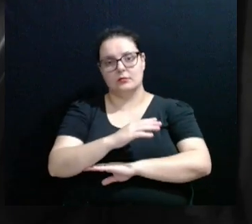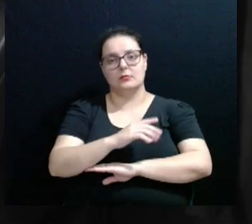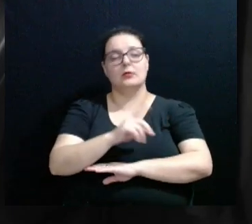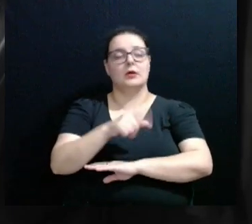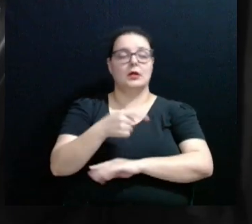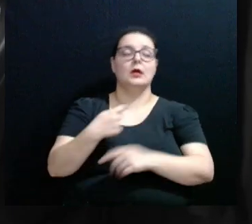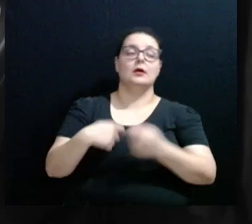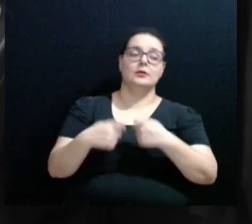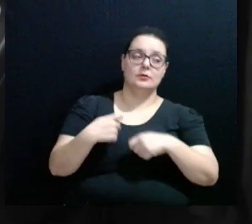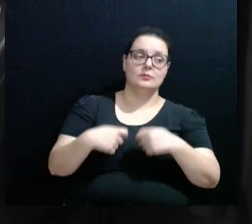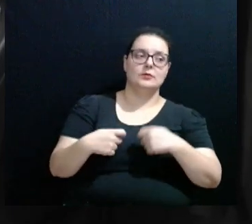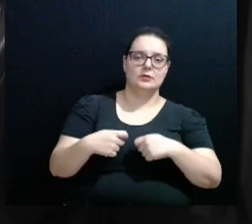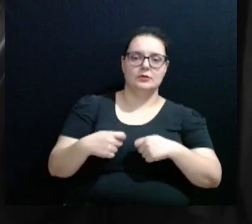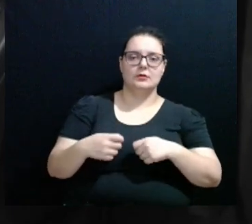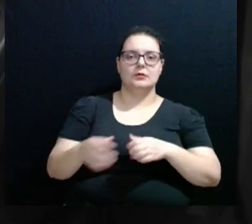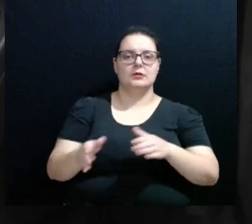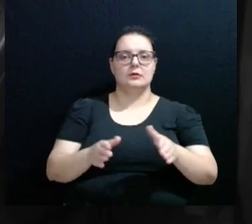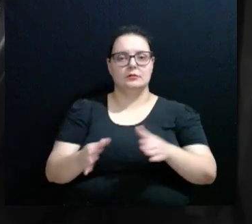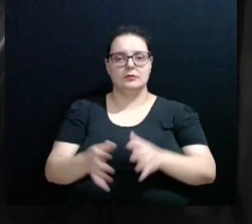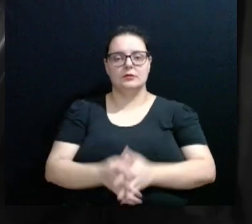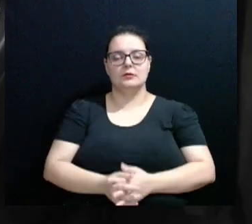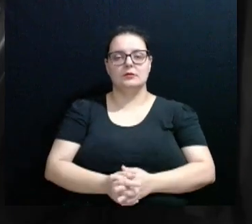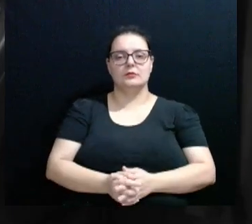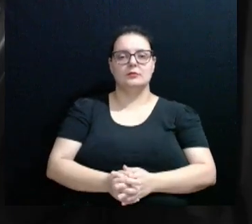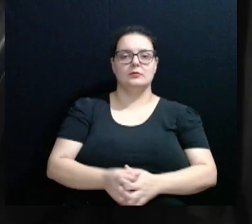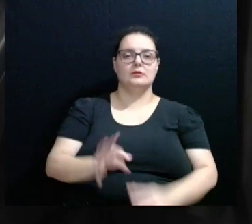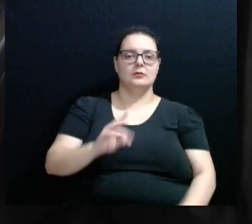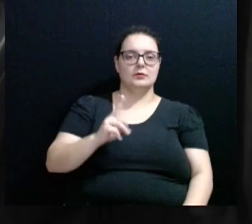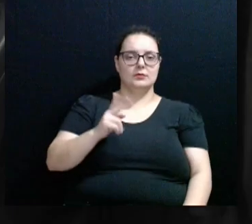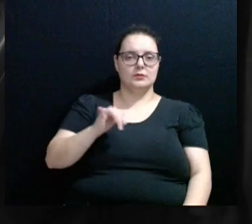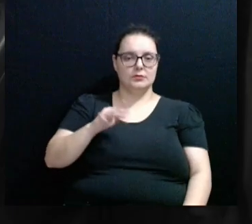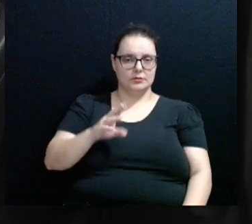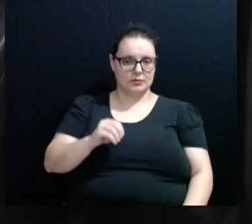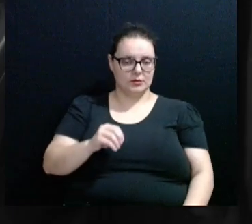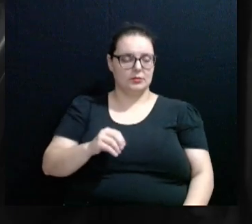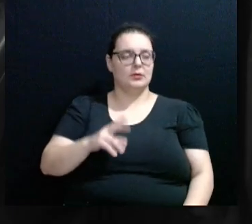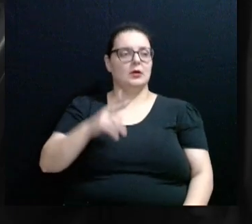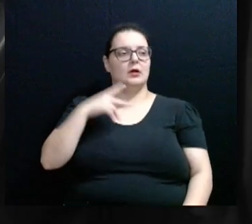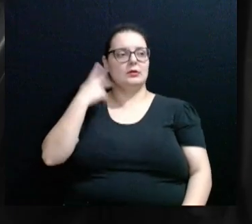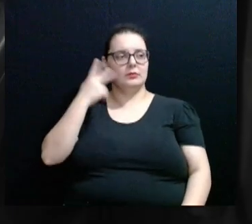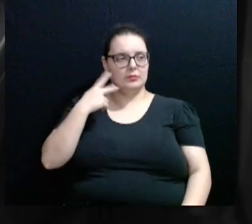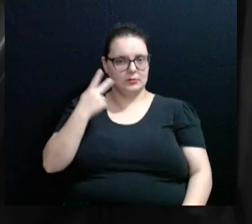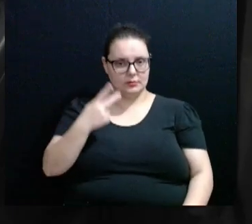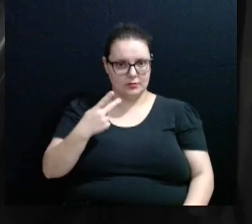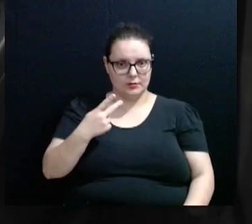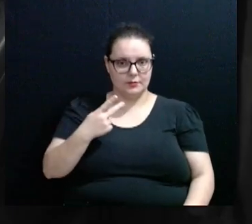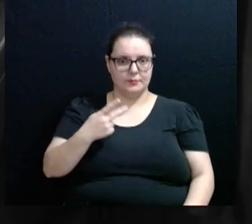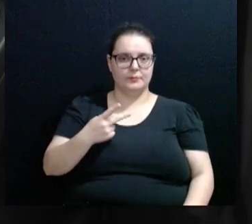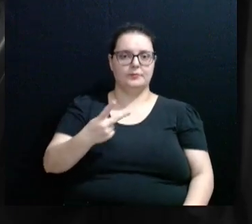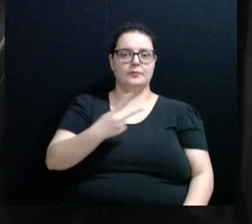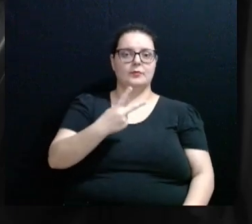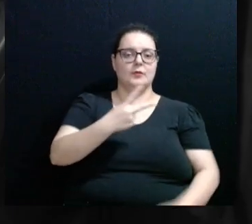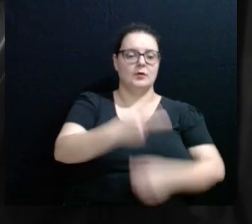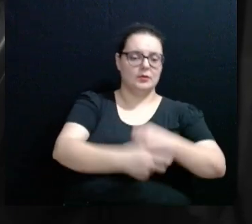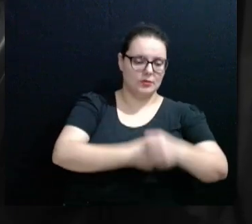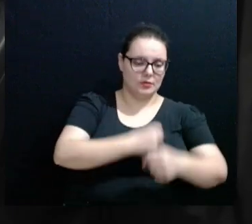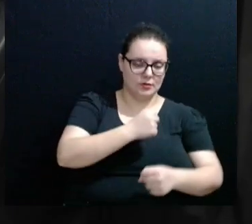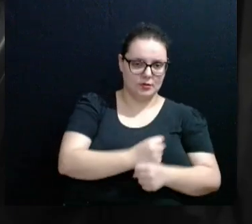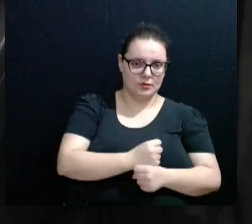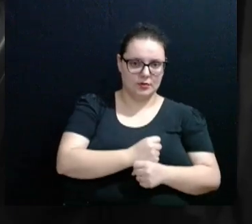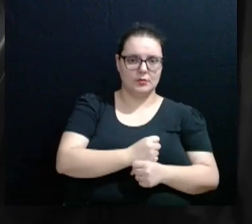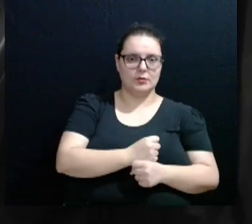a Câmara nesse período. Tiago, então, era vereador e no segundo biênio